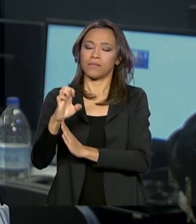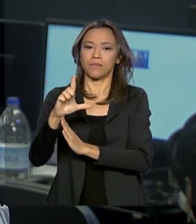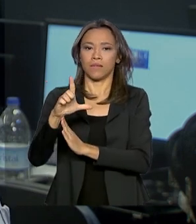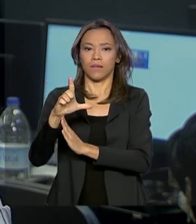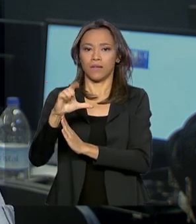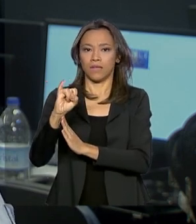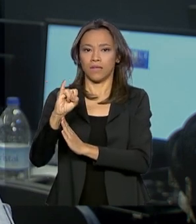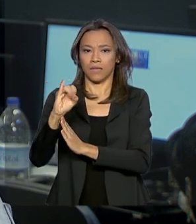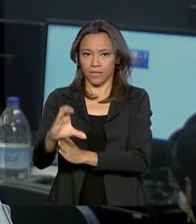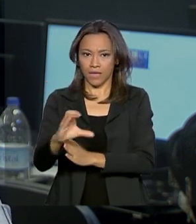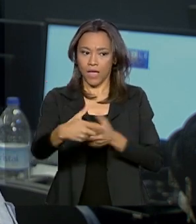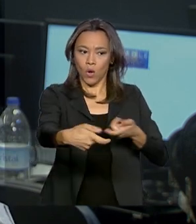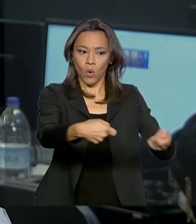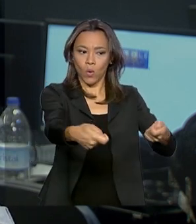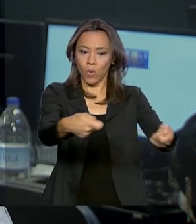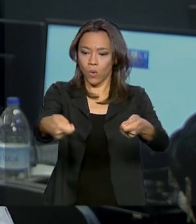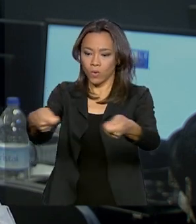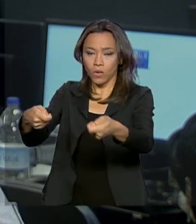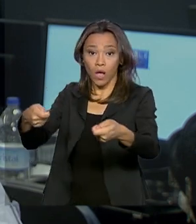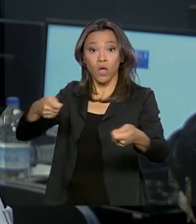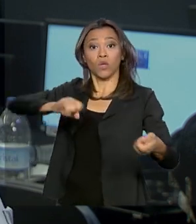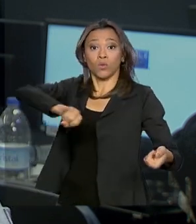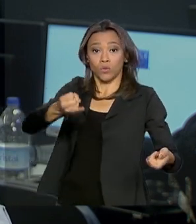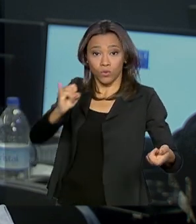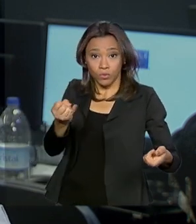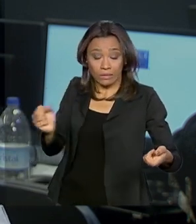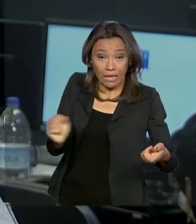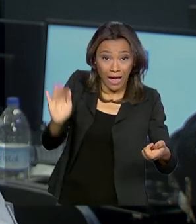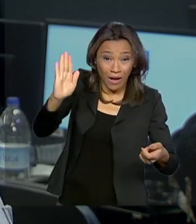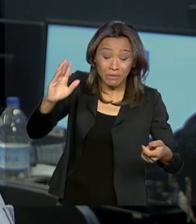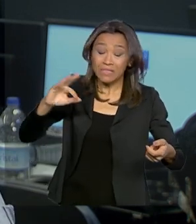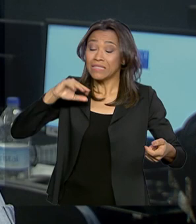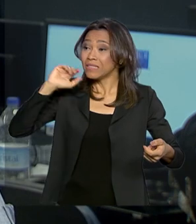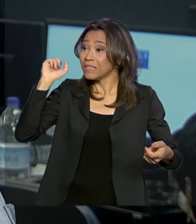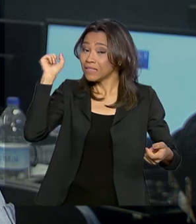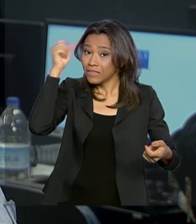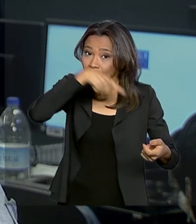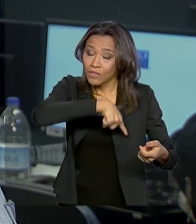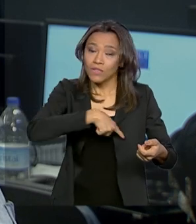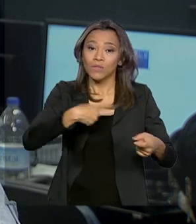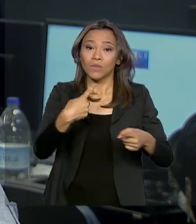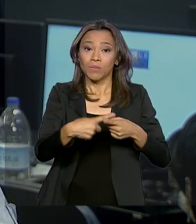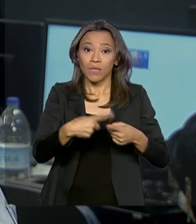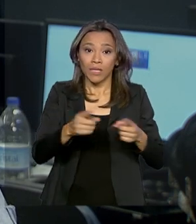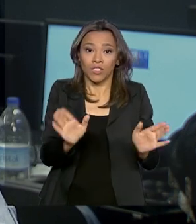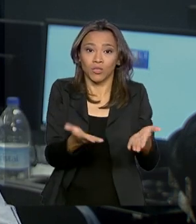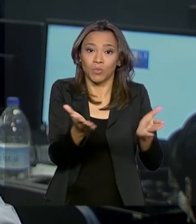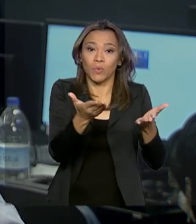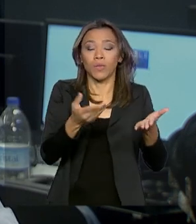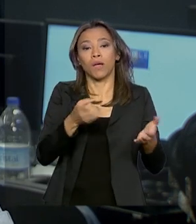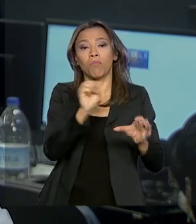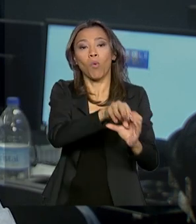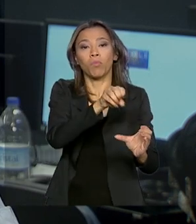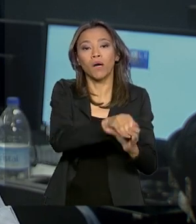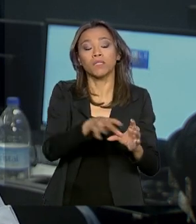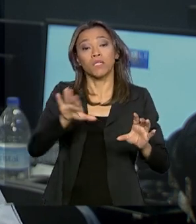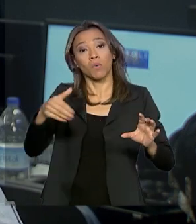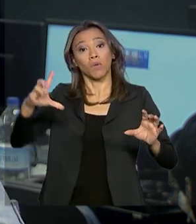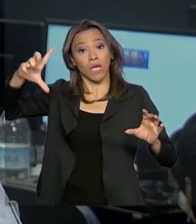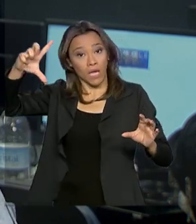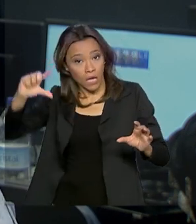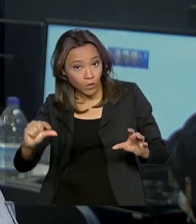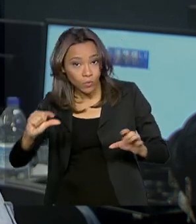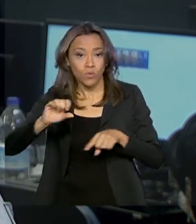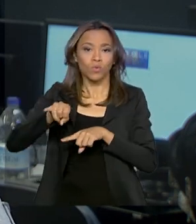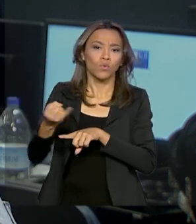demanda aquecida, pois os juros mais altos encarecem o crédito e estimulam a poupança. Já quando o Copom reduz os juros,